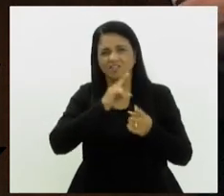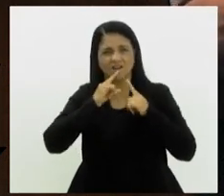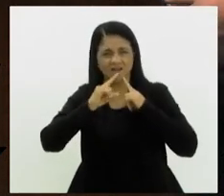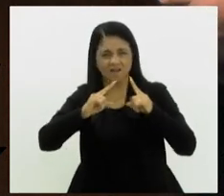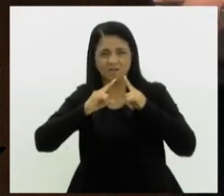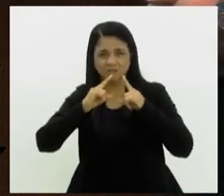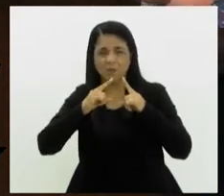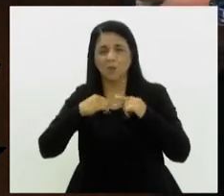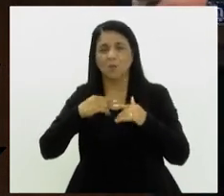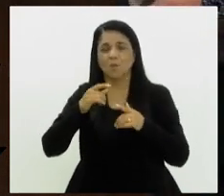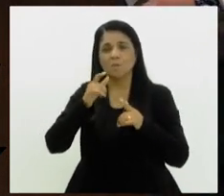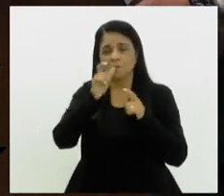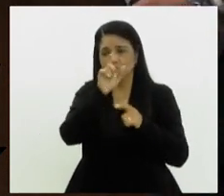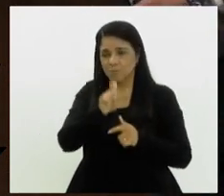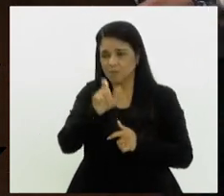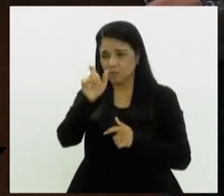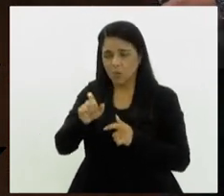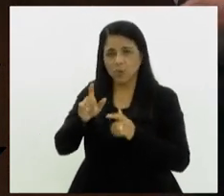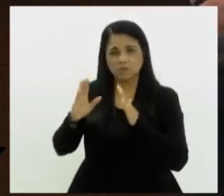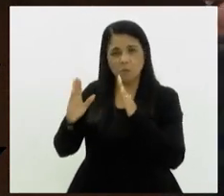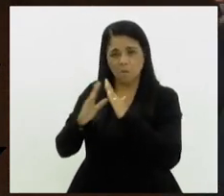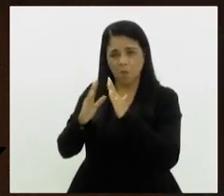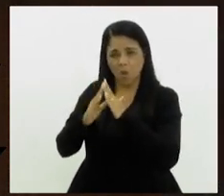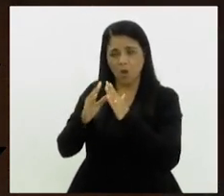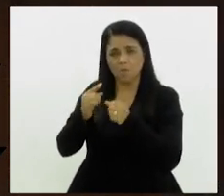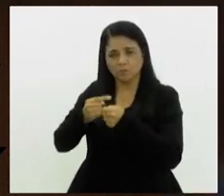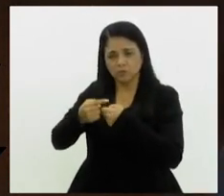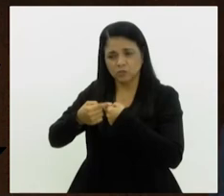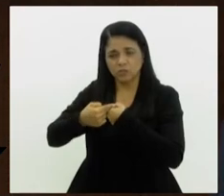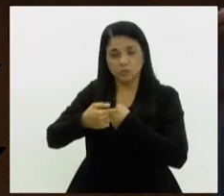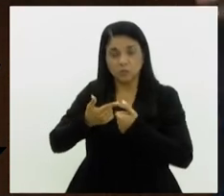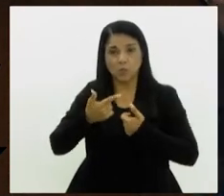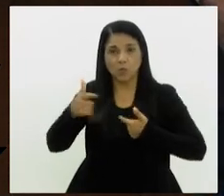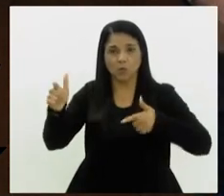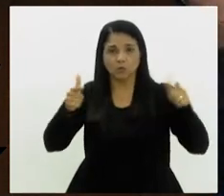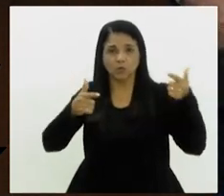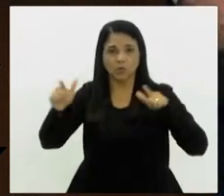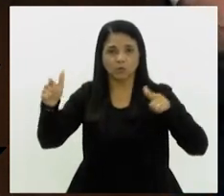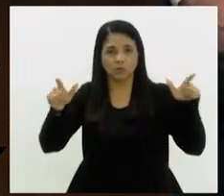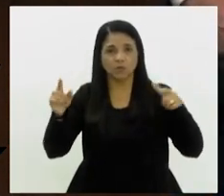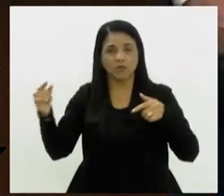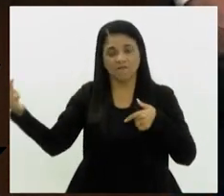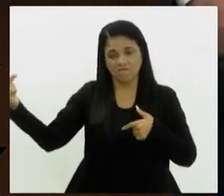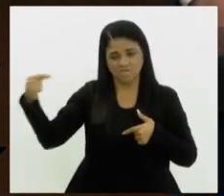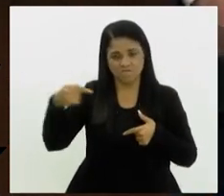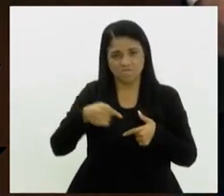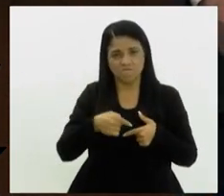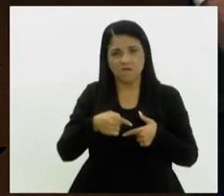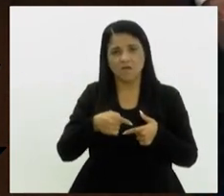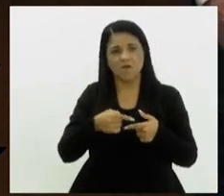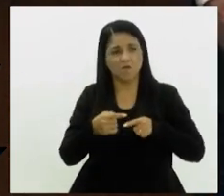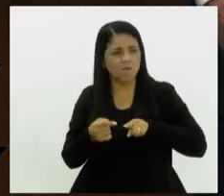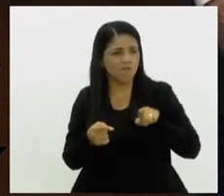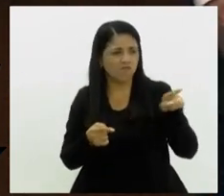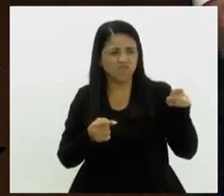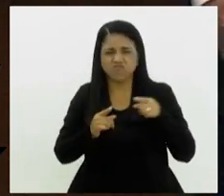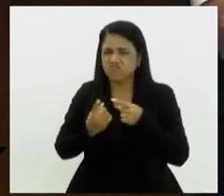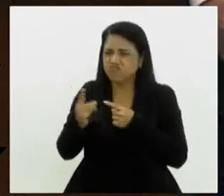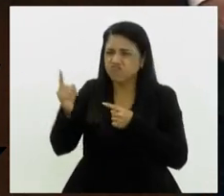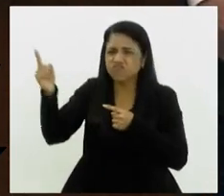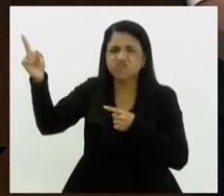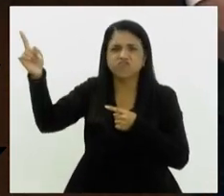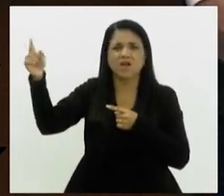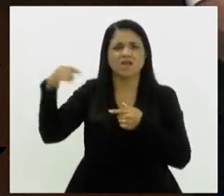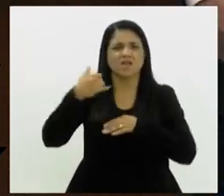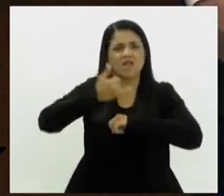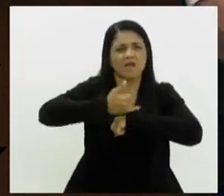moram, muitas das vezes, em outros municípios, tem que vir à capital para fazer prova, e no meio da confusão acaba que quem está na